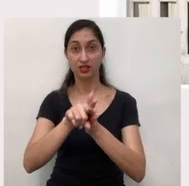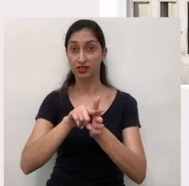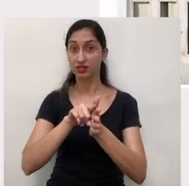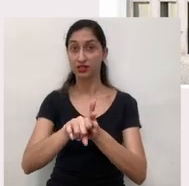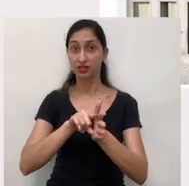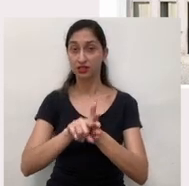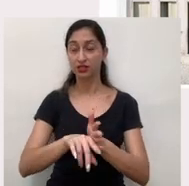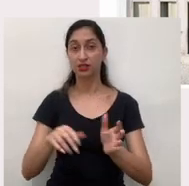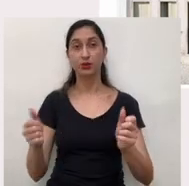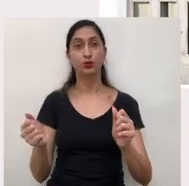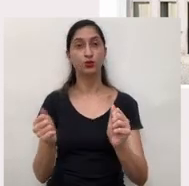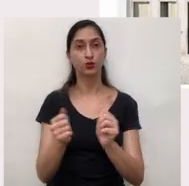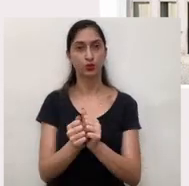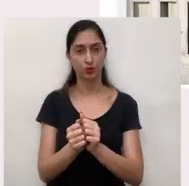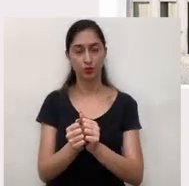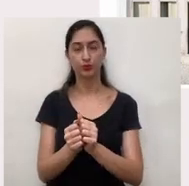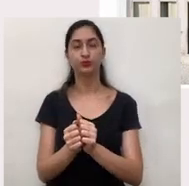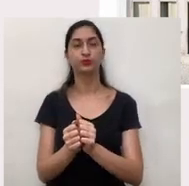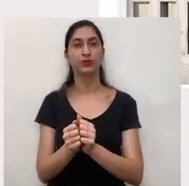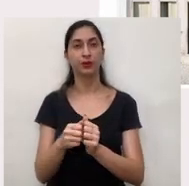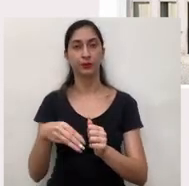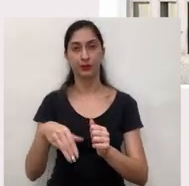Marconi de Souza,